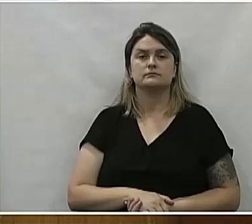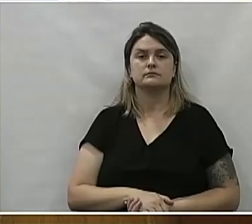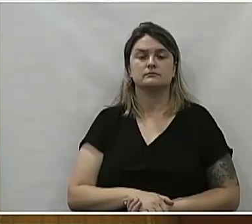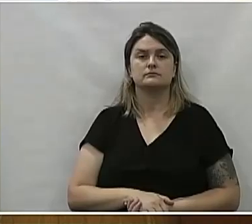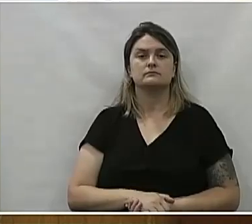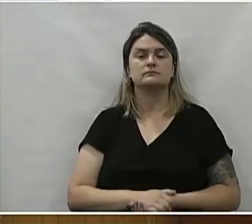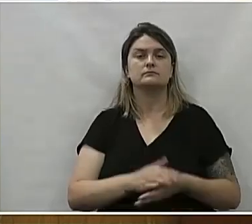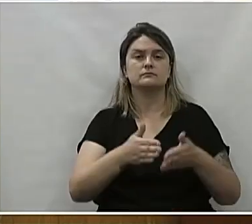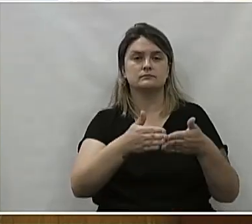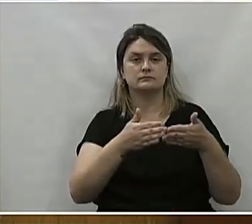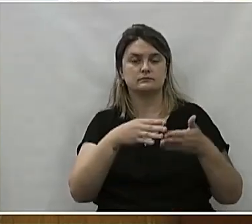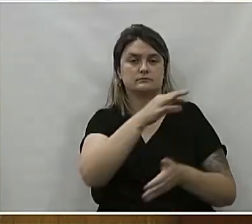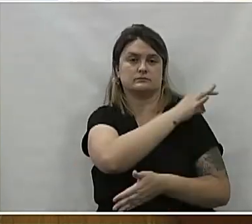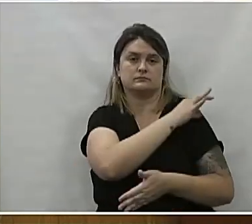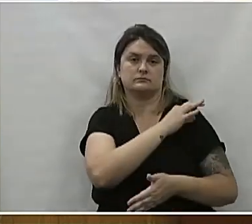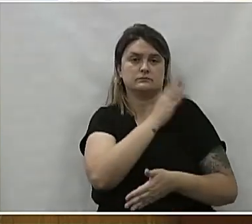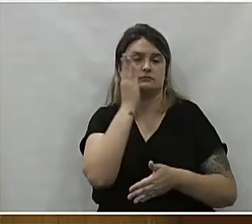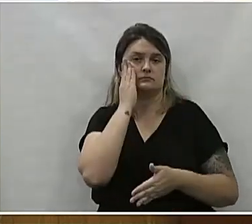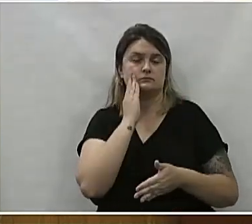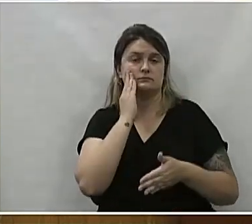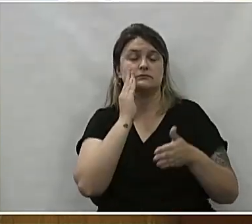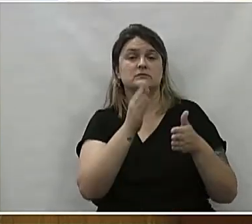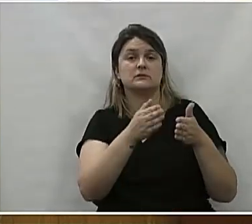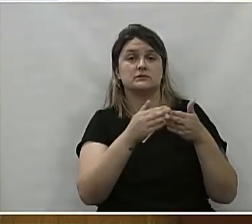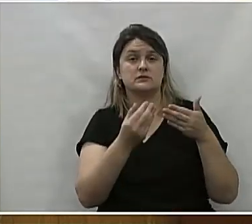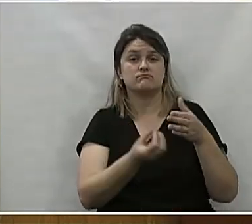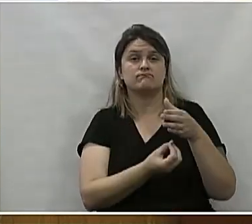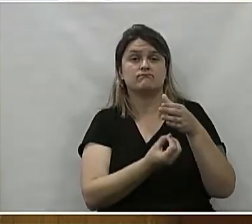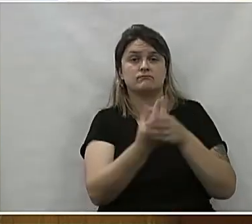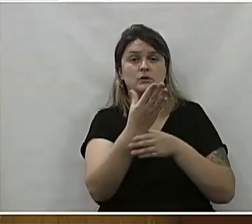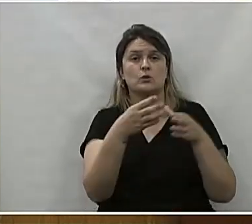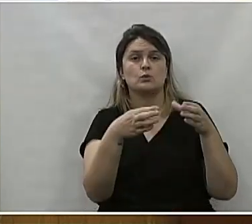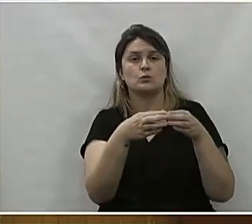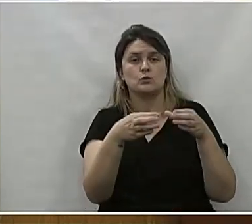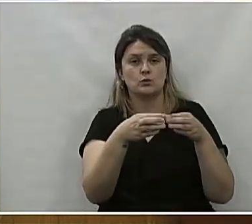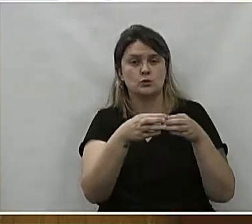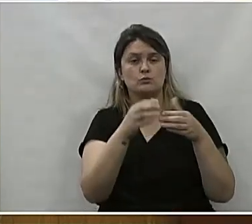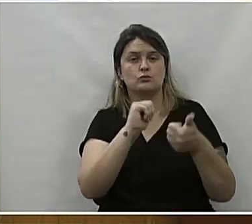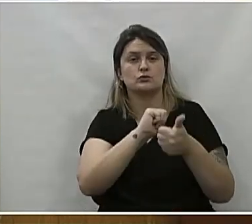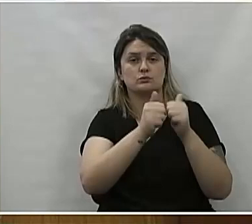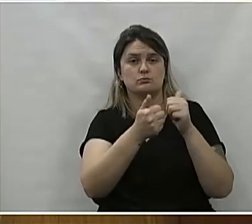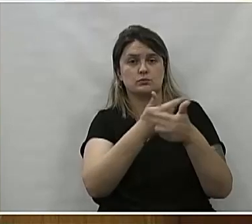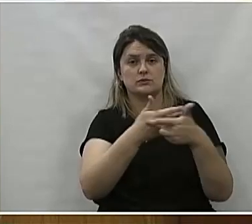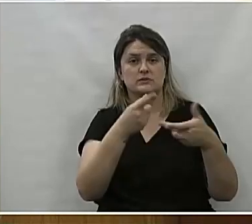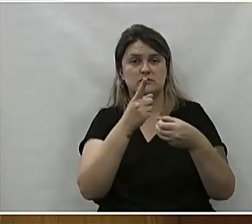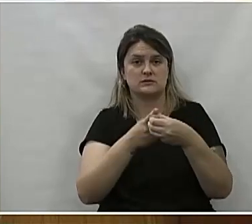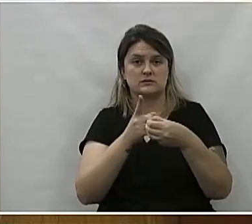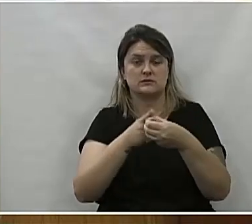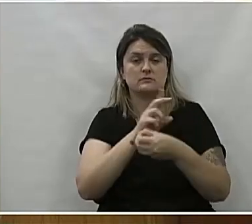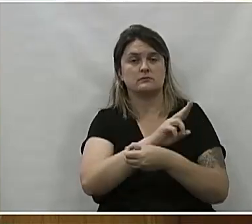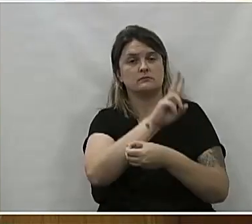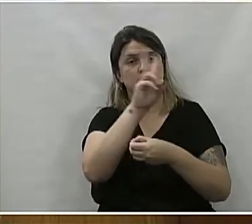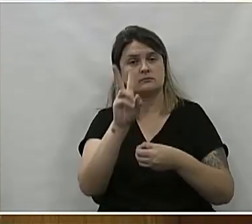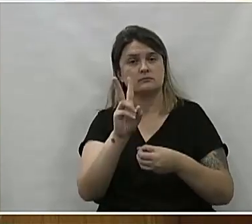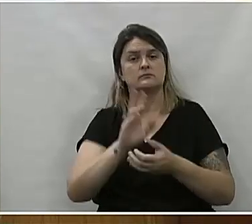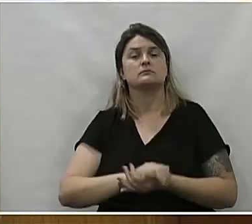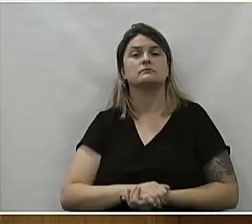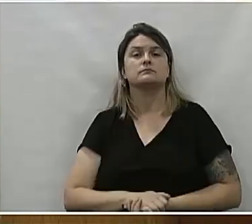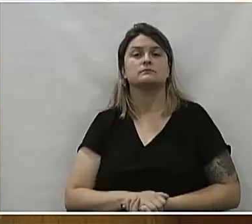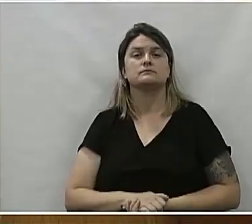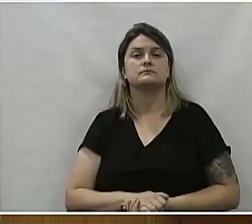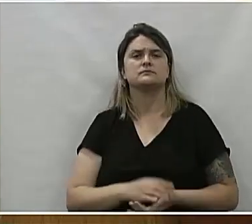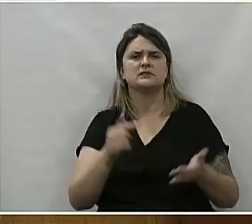Ao excelentíssimo senhor prefeito Solicito a criação De um conselho municipal Desporto No município De União da Vitória